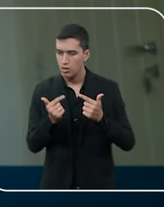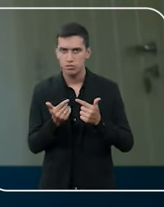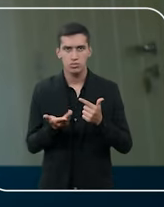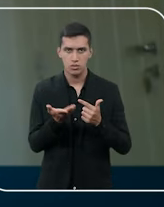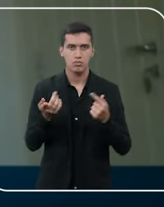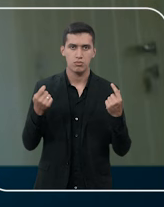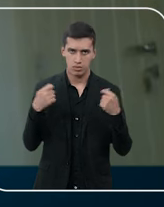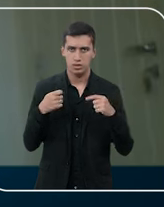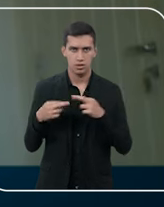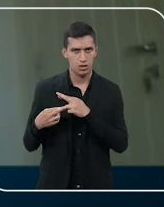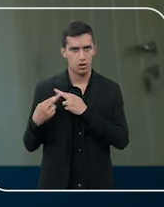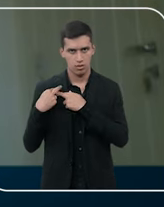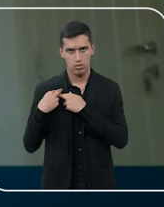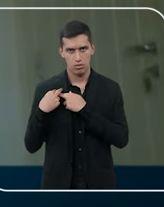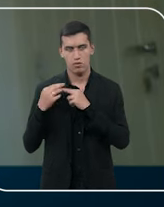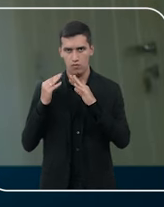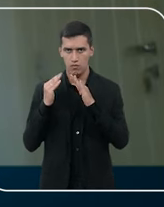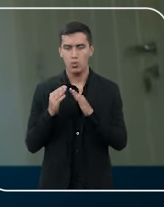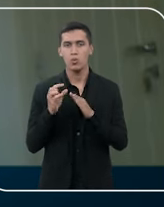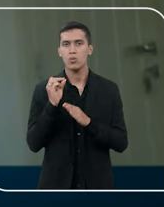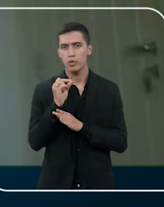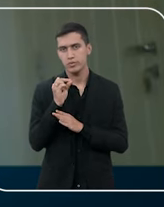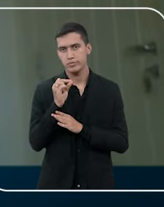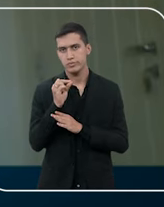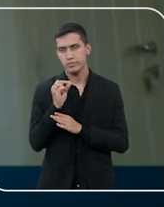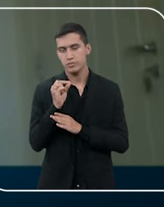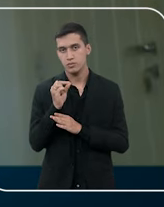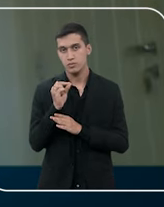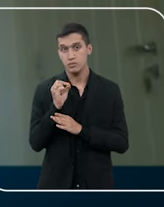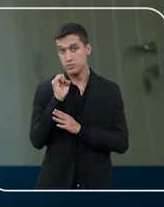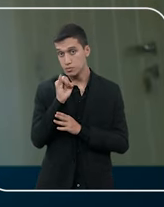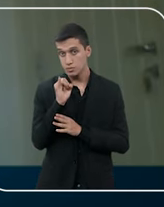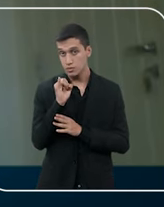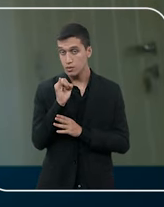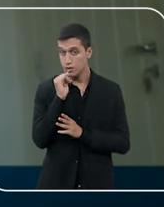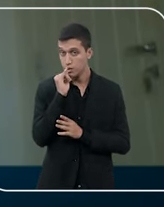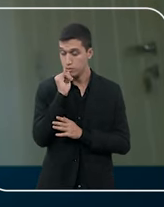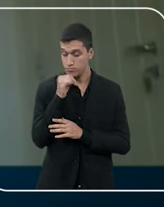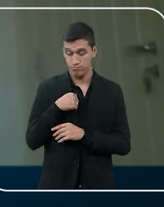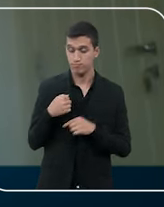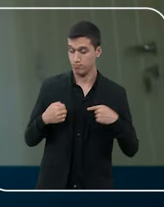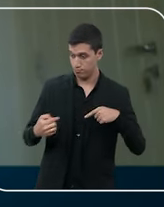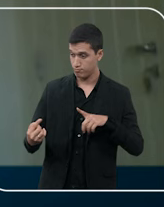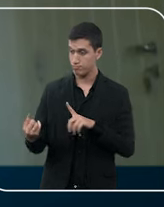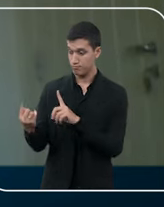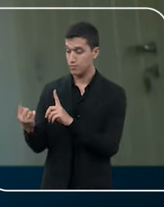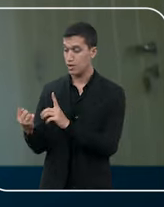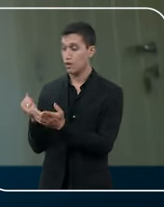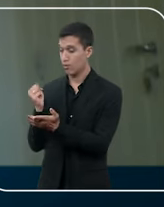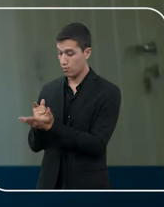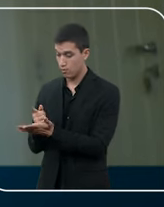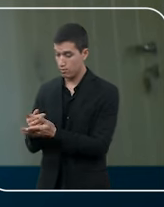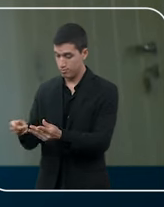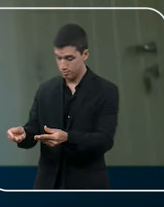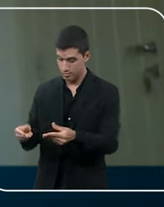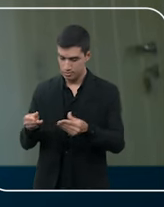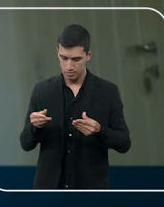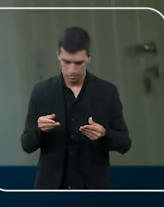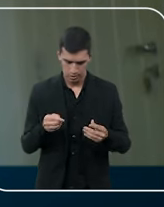a responsabilidade objetiva. Ou seja, se algum produto que a gente compra, ele vem com dano, eles têm que